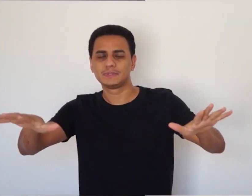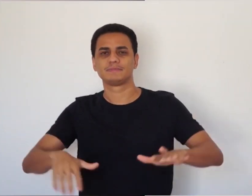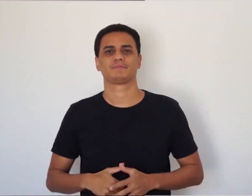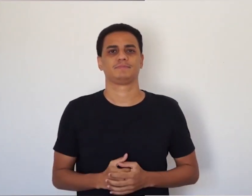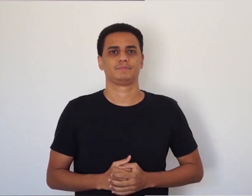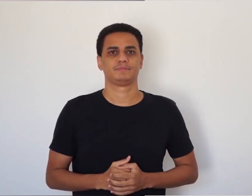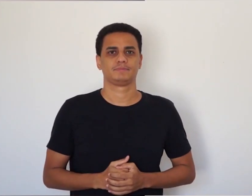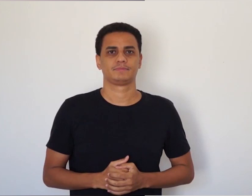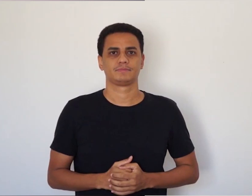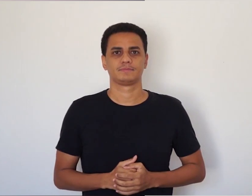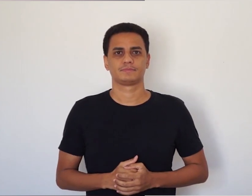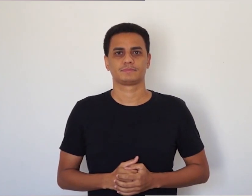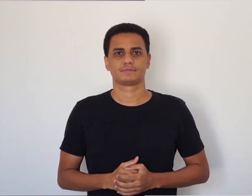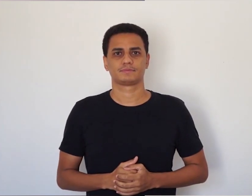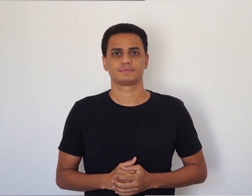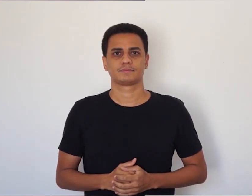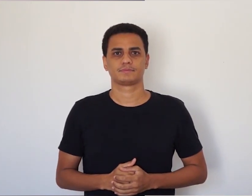multiplica.